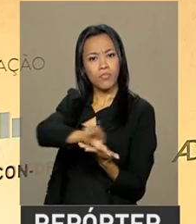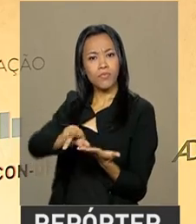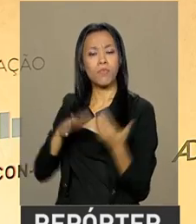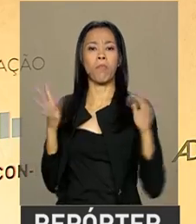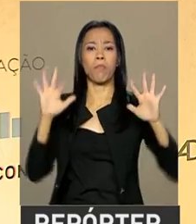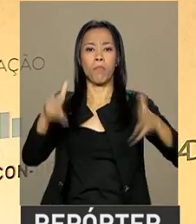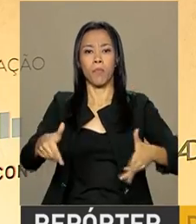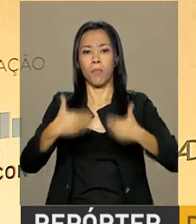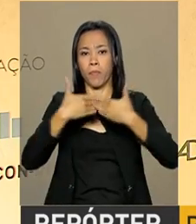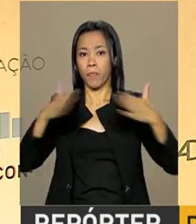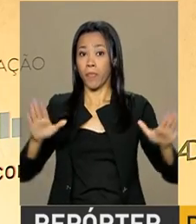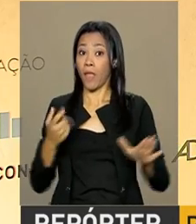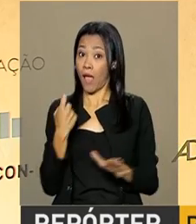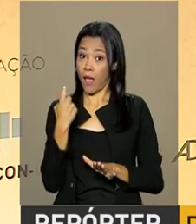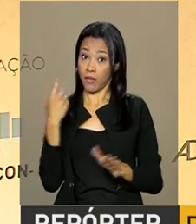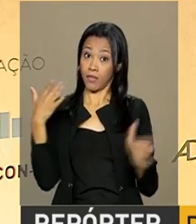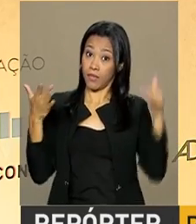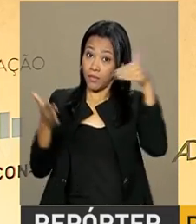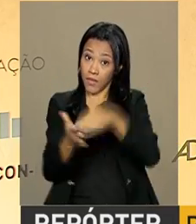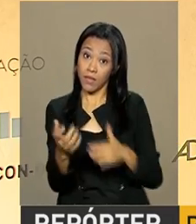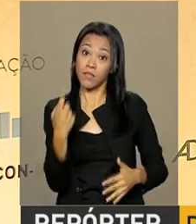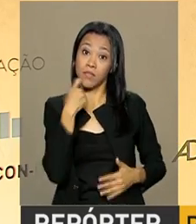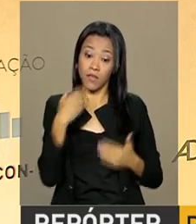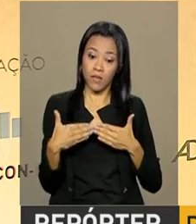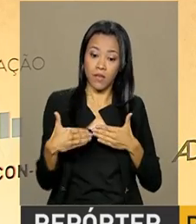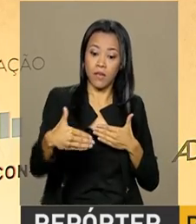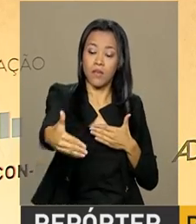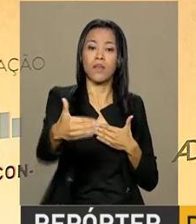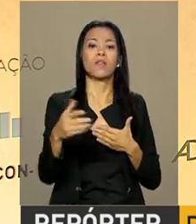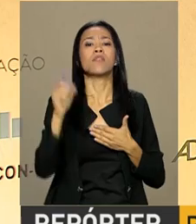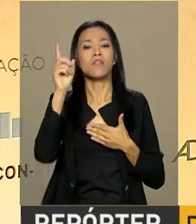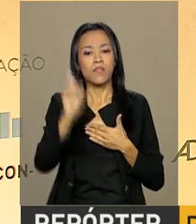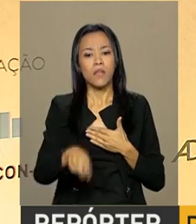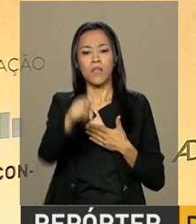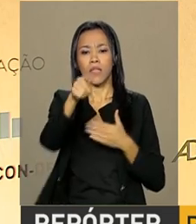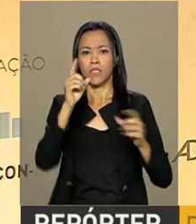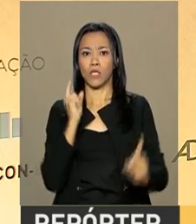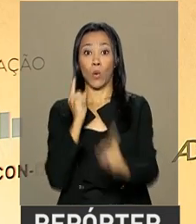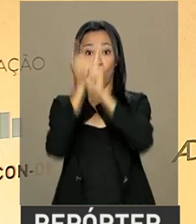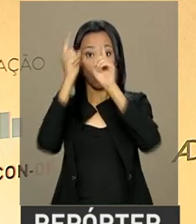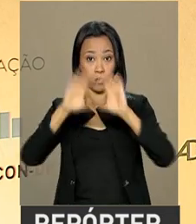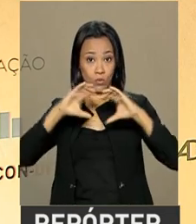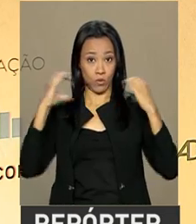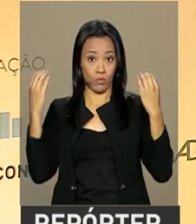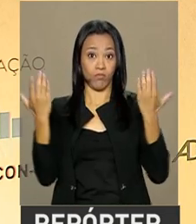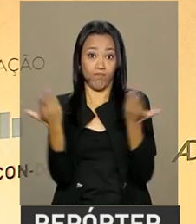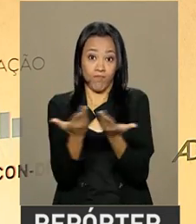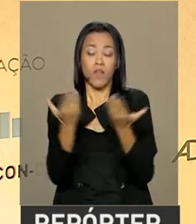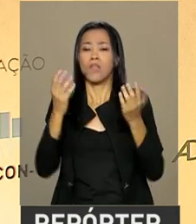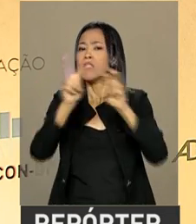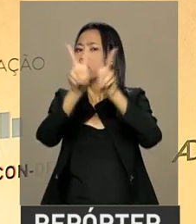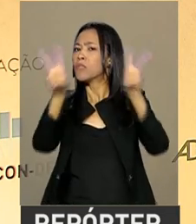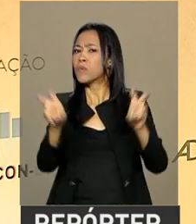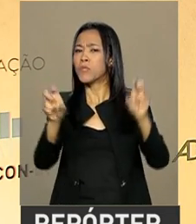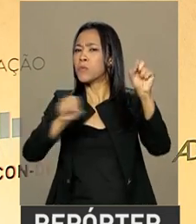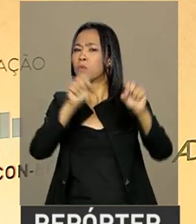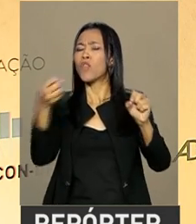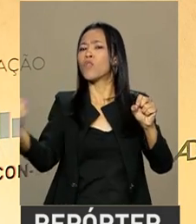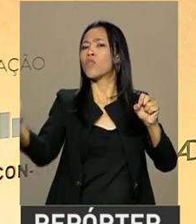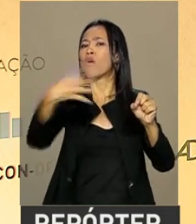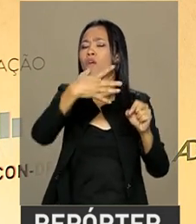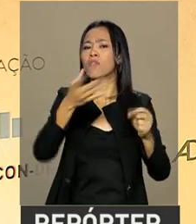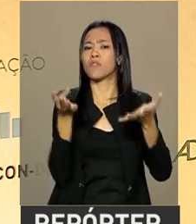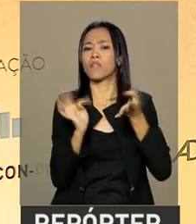até sexta-feira a edição de número 89 do Encontro Nacional da Indústria da construção vai discutir as inovações